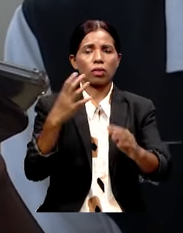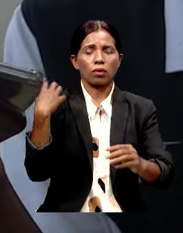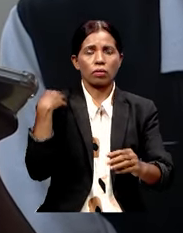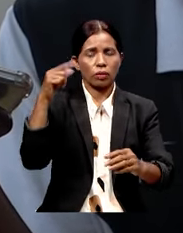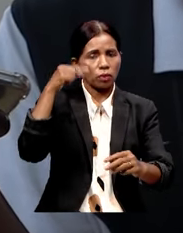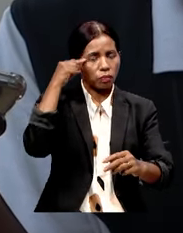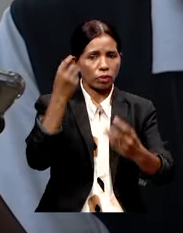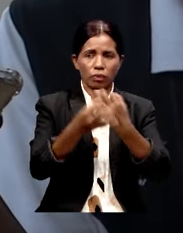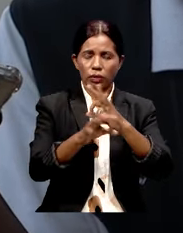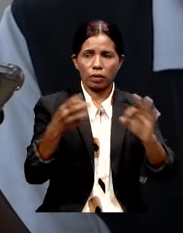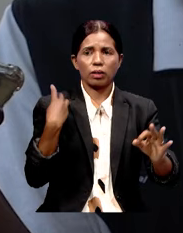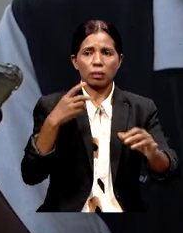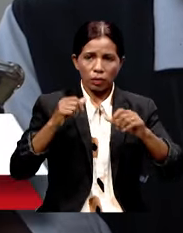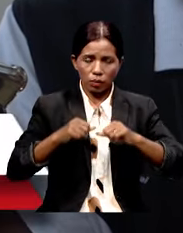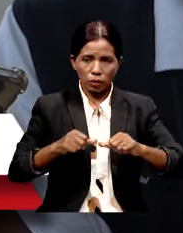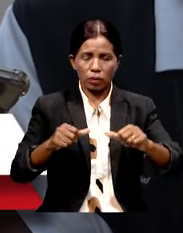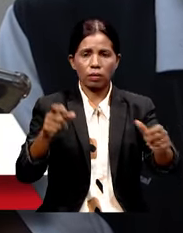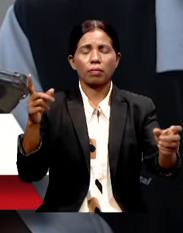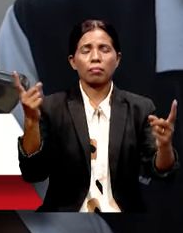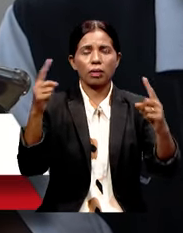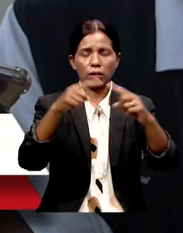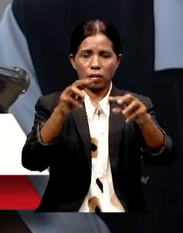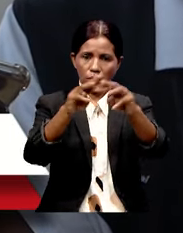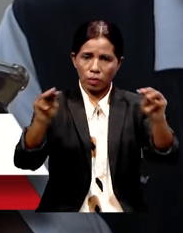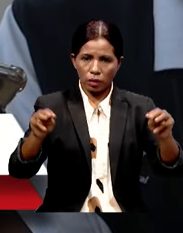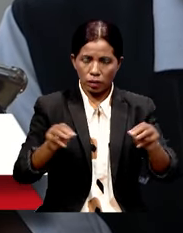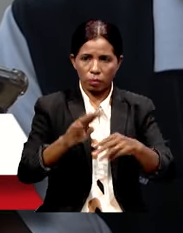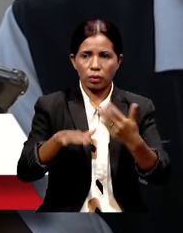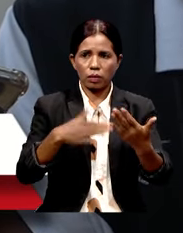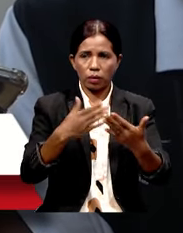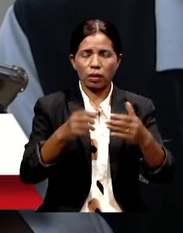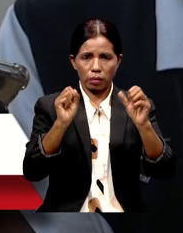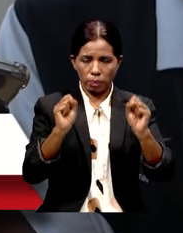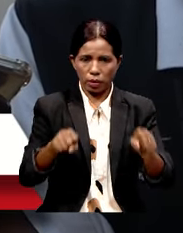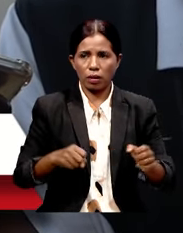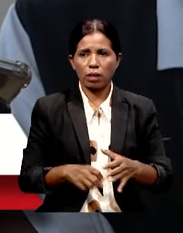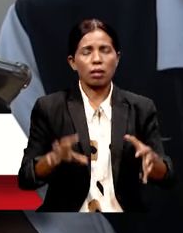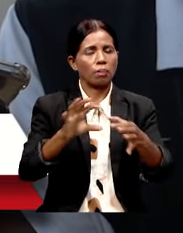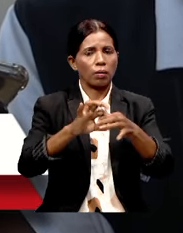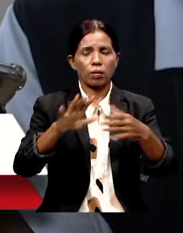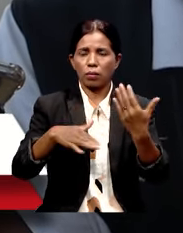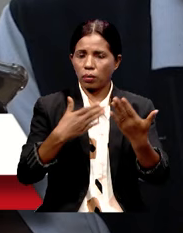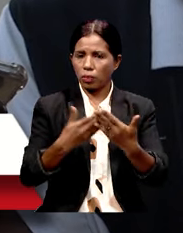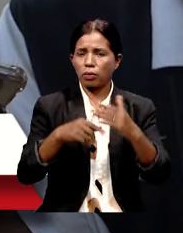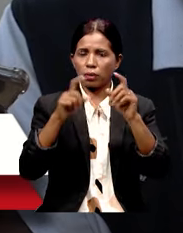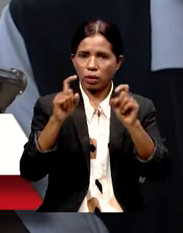Ramata, então se continua a batalha em município, para atunone, membro Rototo tem